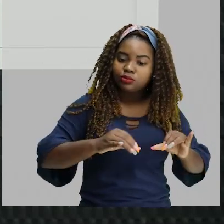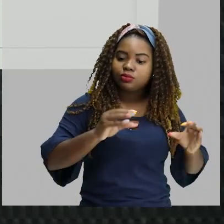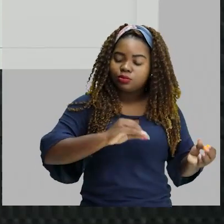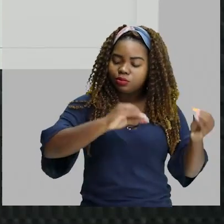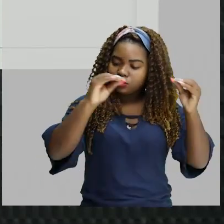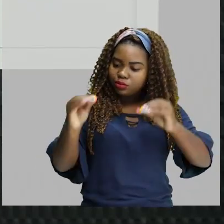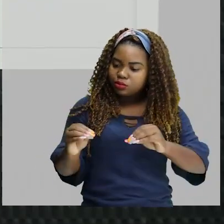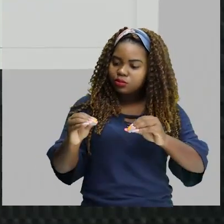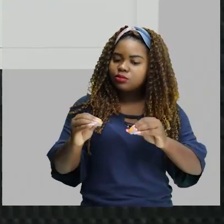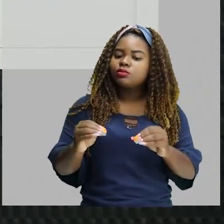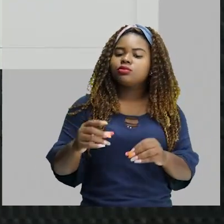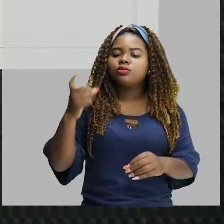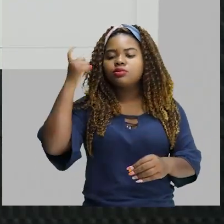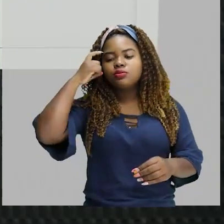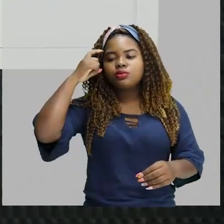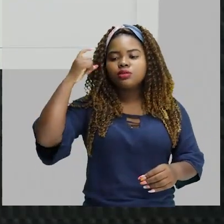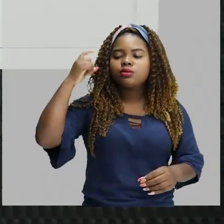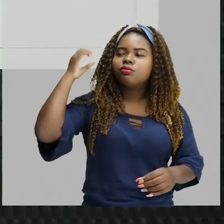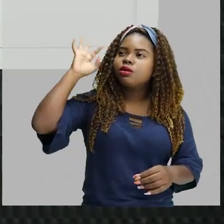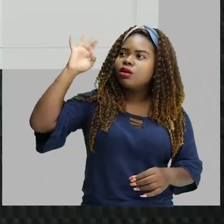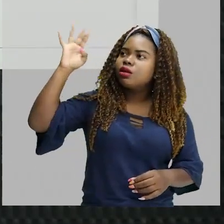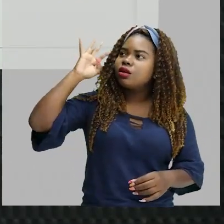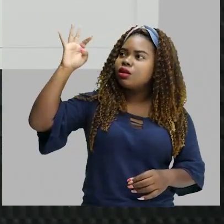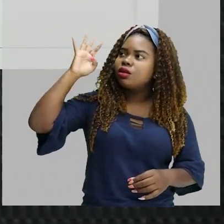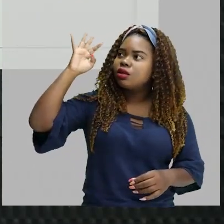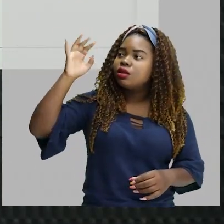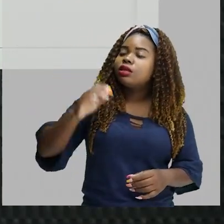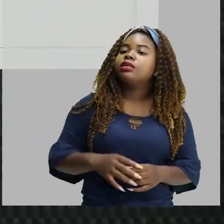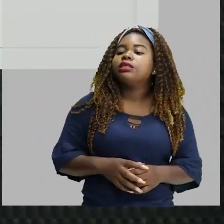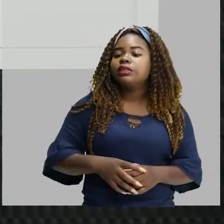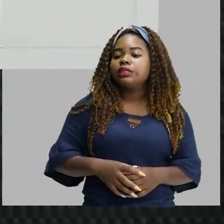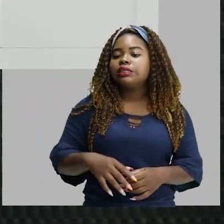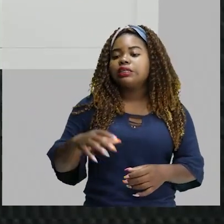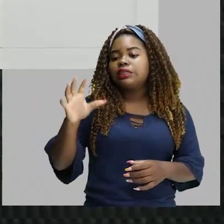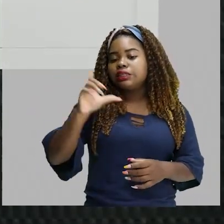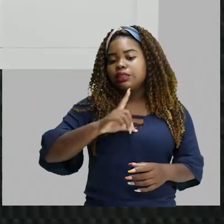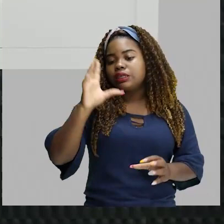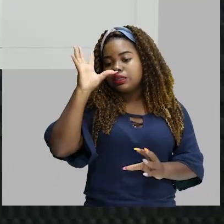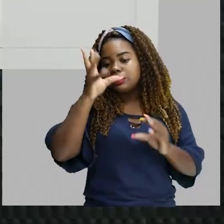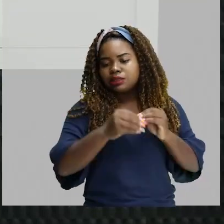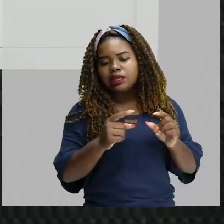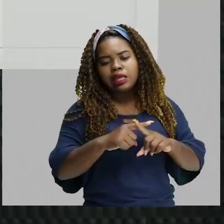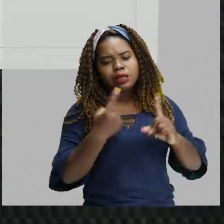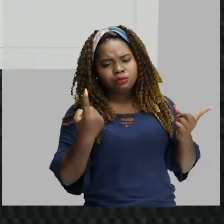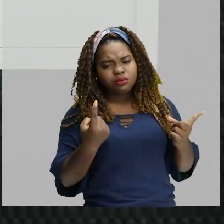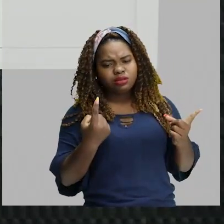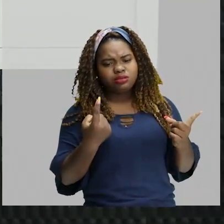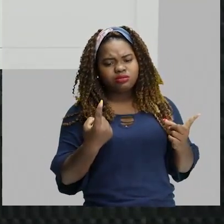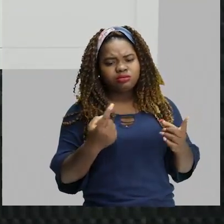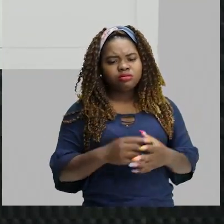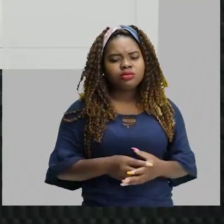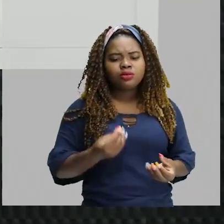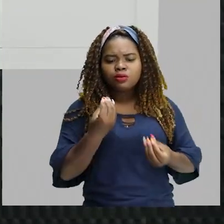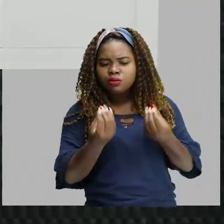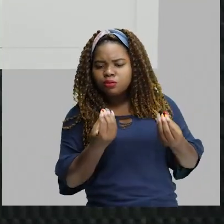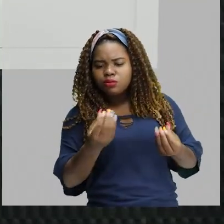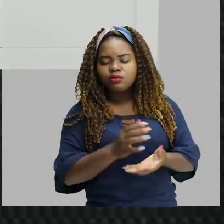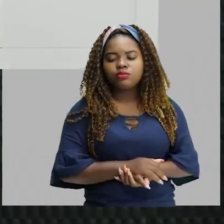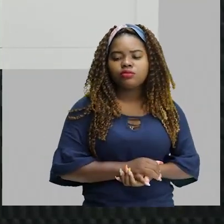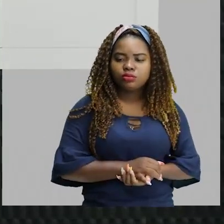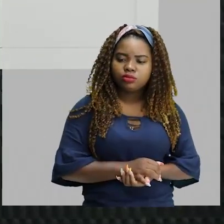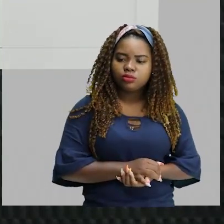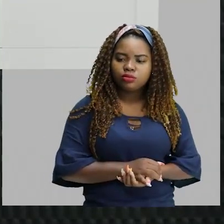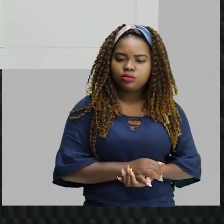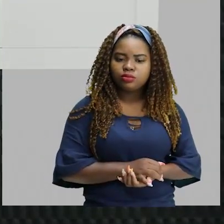Esses dados, eles vão me levar a uma determinada conclusão, mas para isso eu não posso fazer de forma caótica, eu não posso fazer de forma